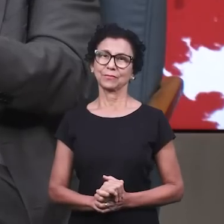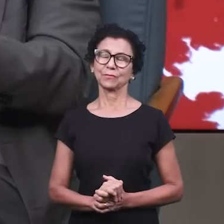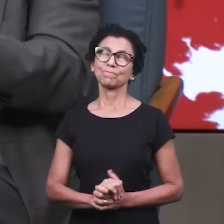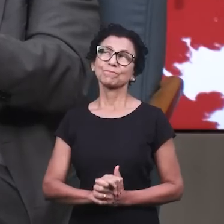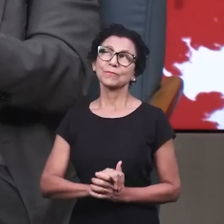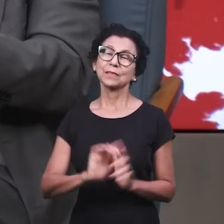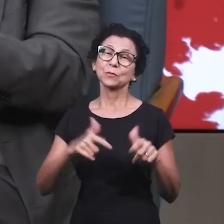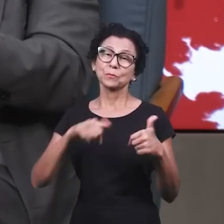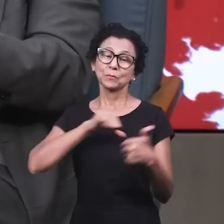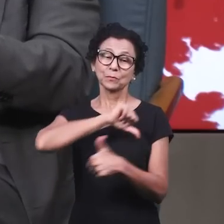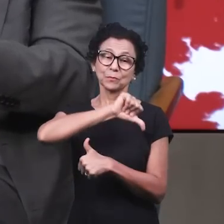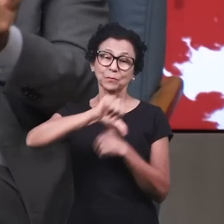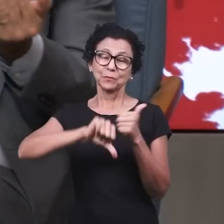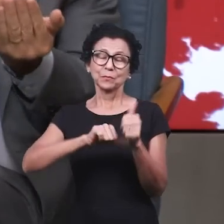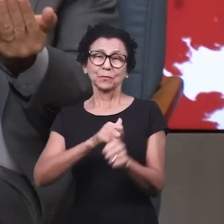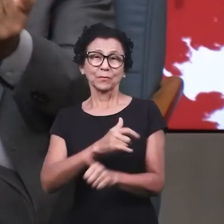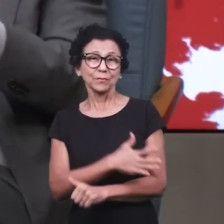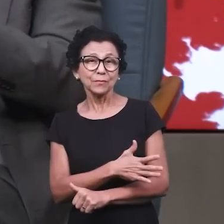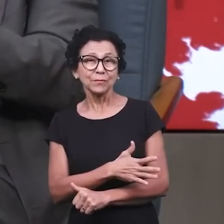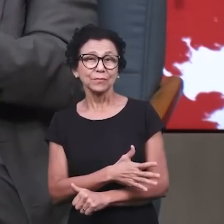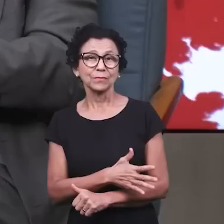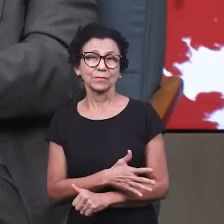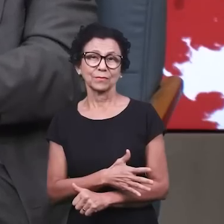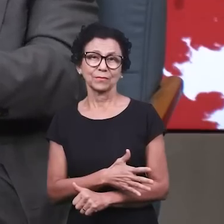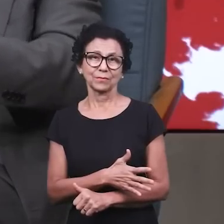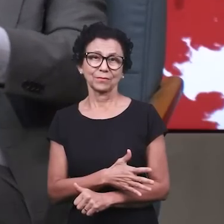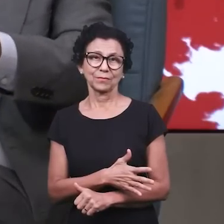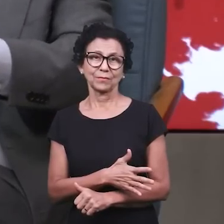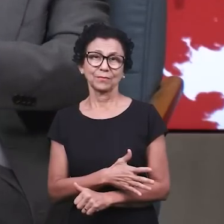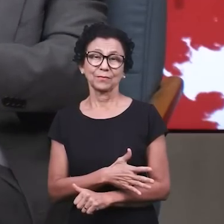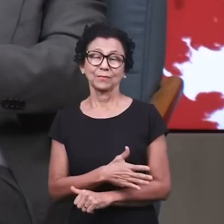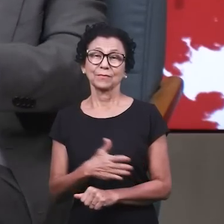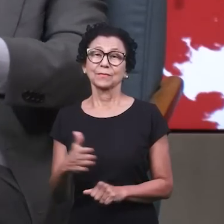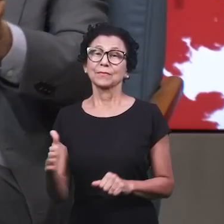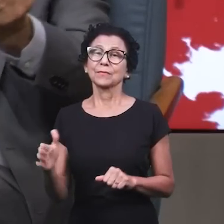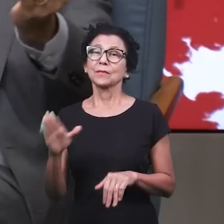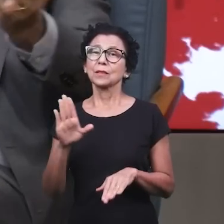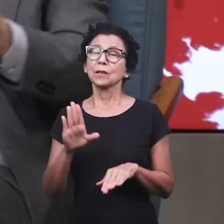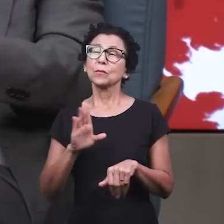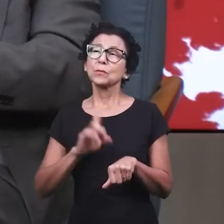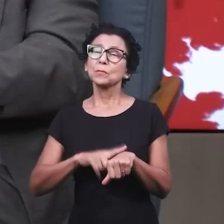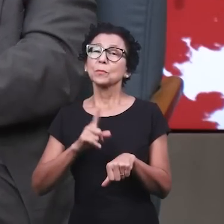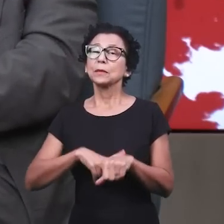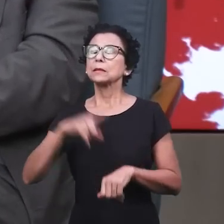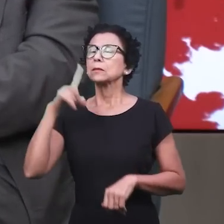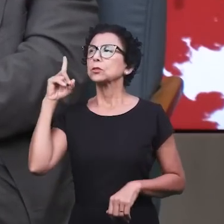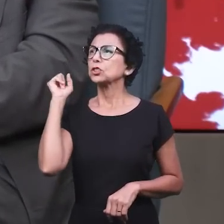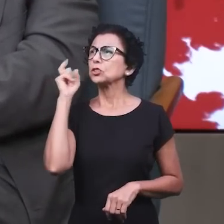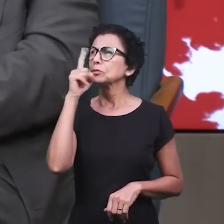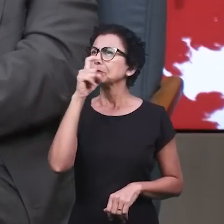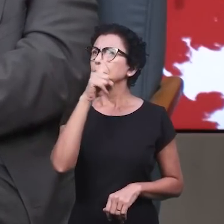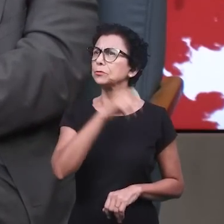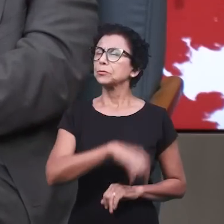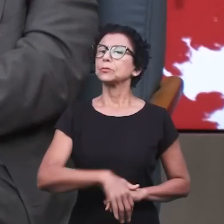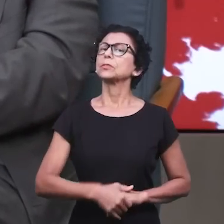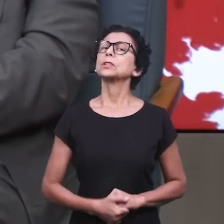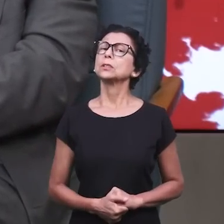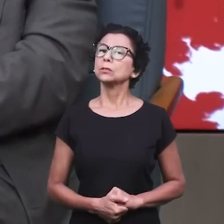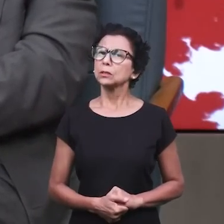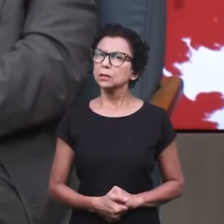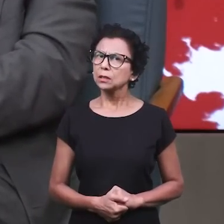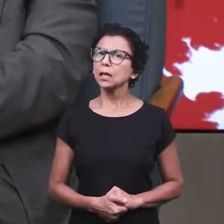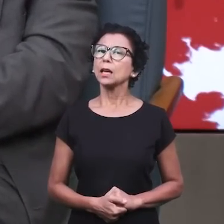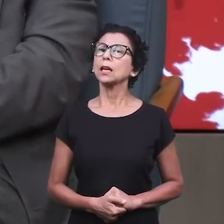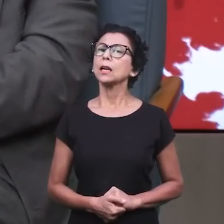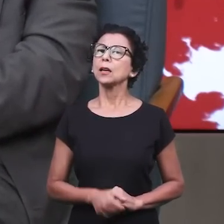vida, em momentos às vezes difíceis, e há histórias belíssimas de louvores que foram escritos por